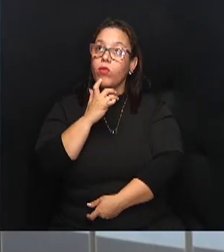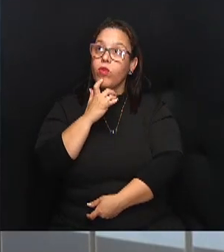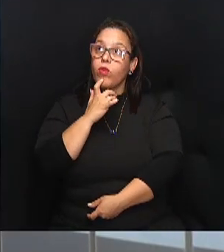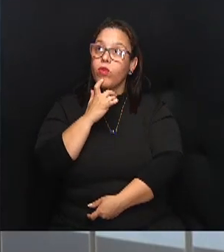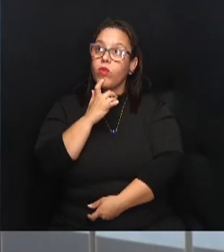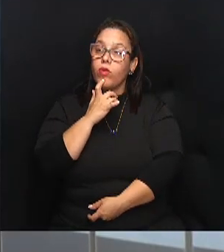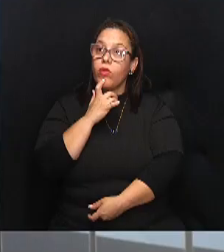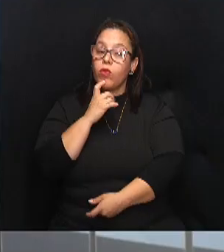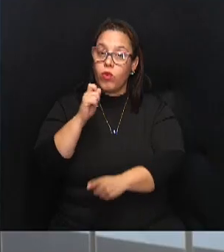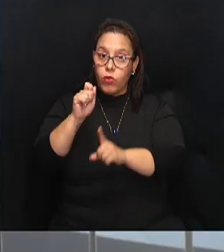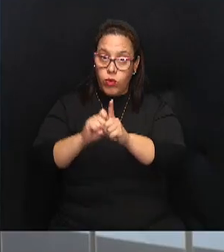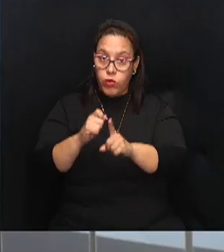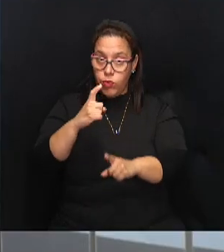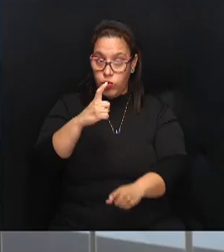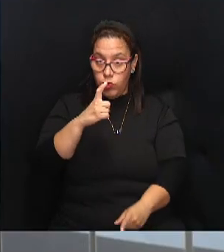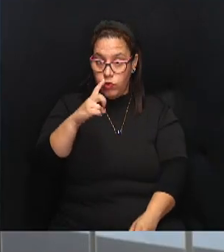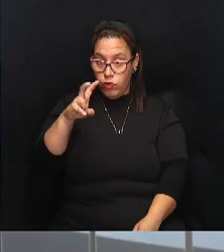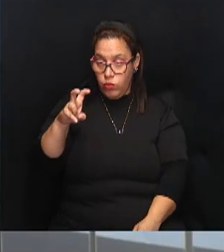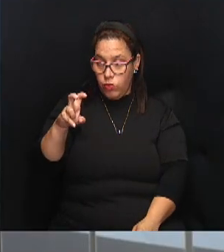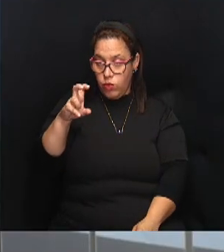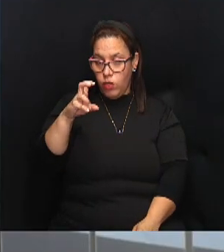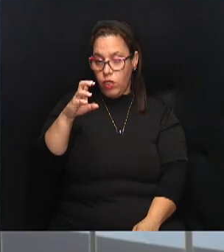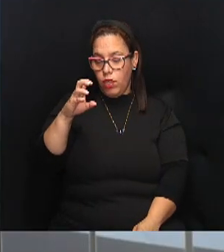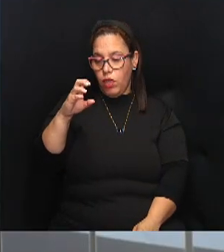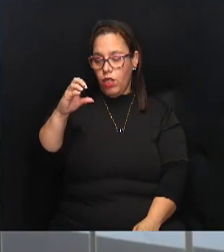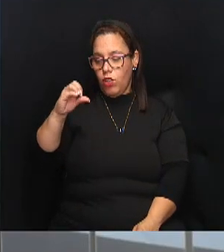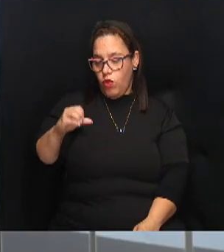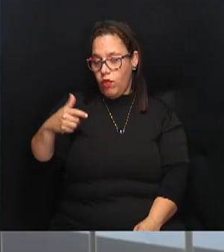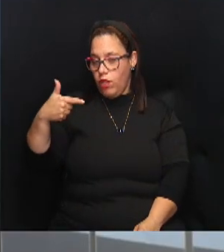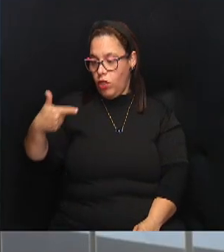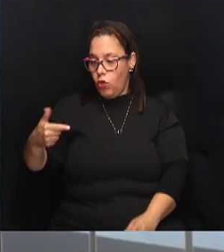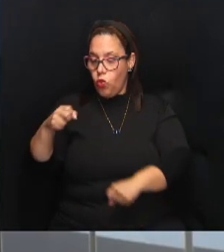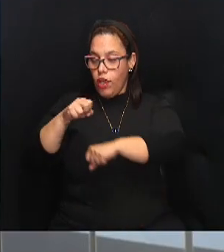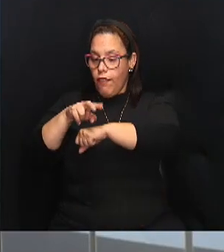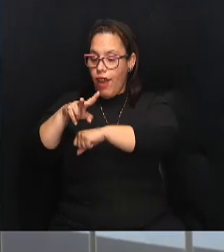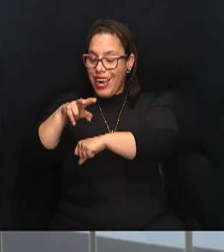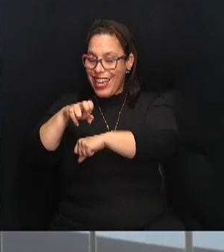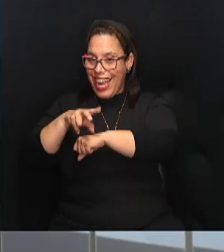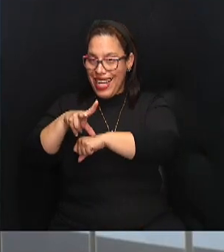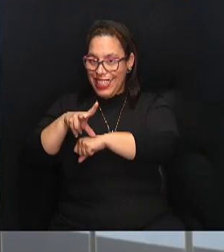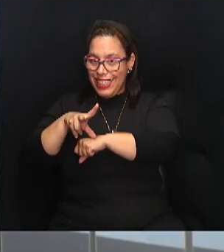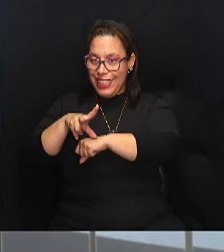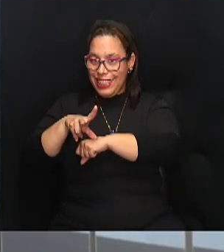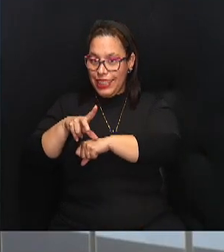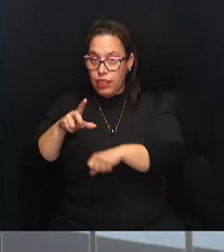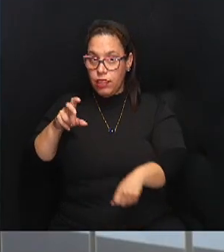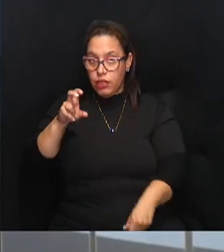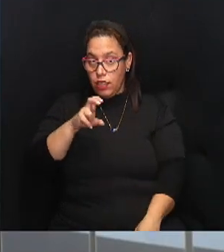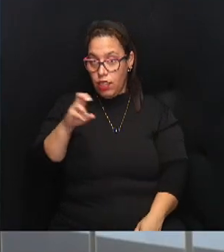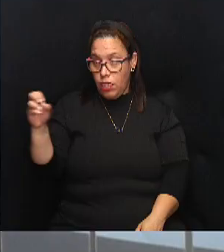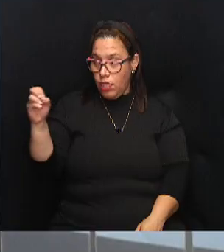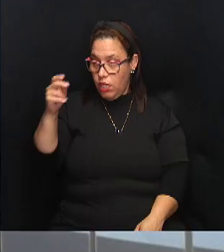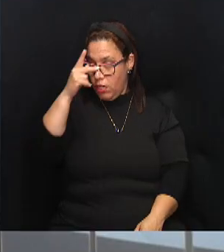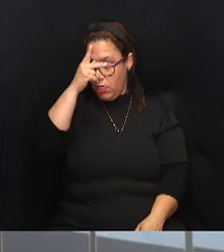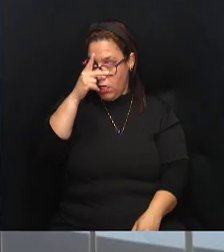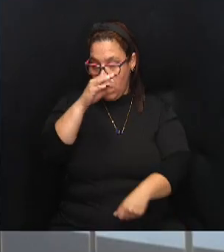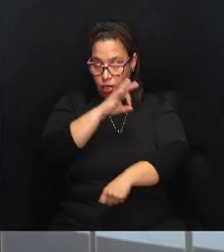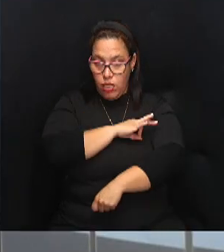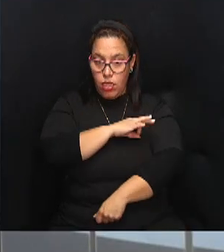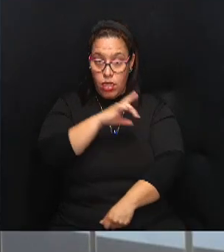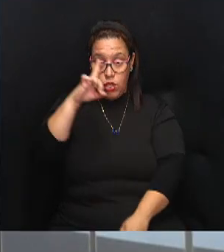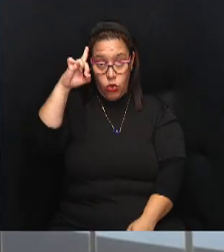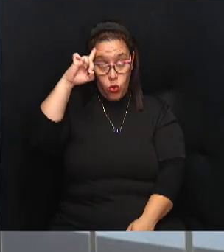mês 1.592 vagas. Né? Então, não é que 500 policiais estarão todo